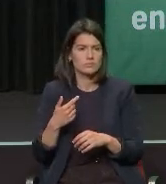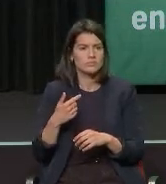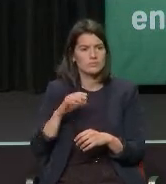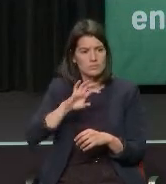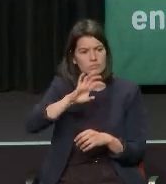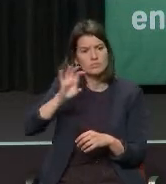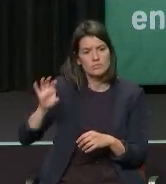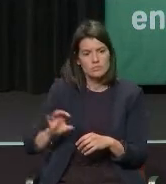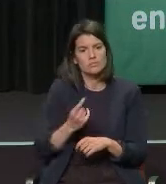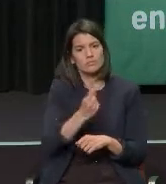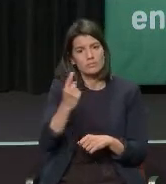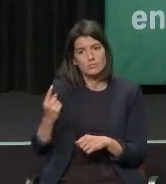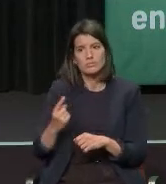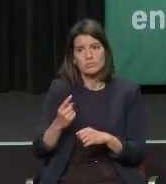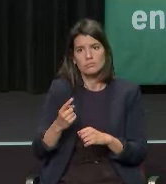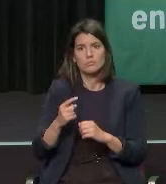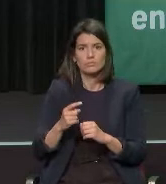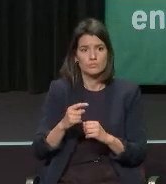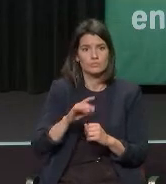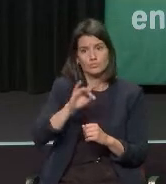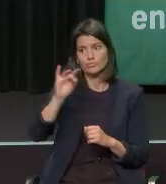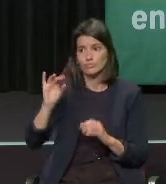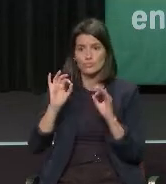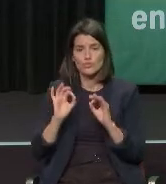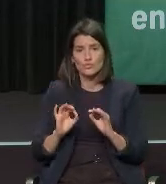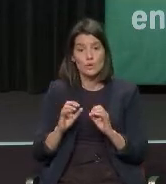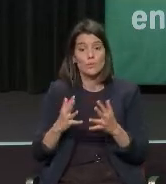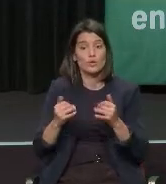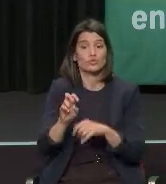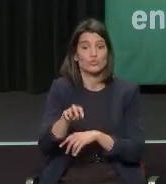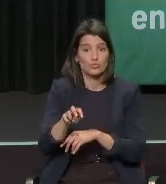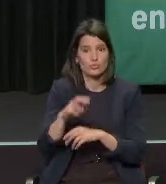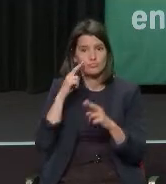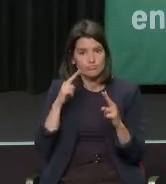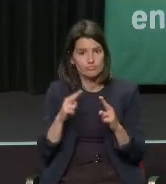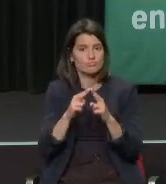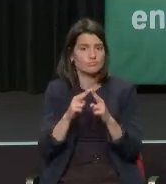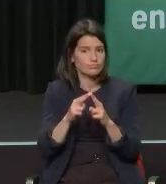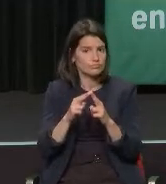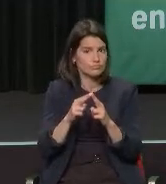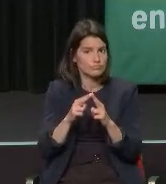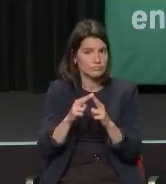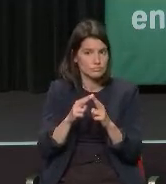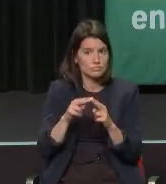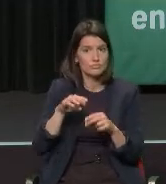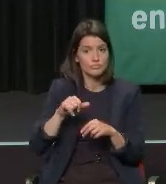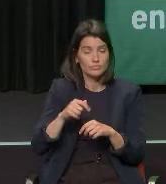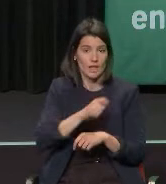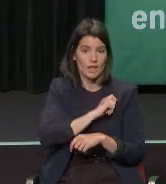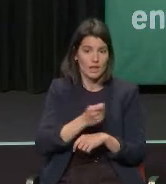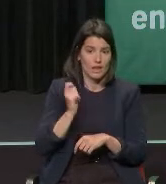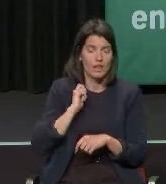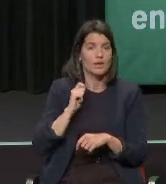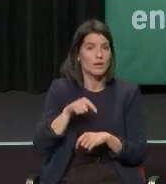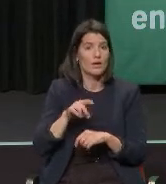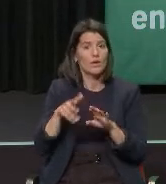também decidimos quais as tarefas a levar a cabo por cada país. Em junho próximo iremos encontrar-nos em Nairobi, no